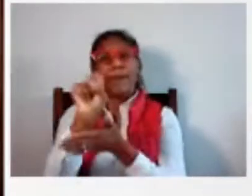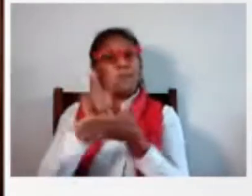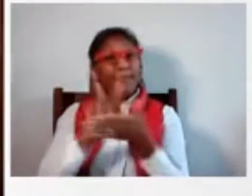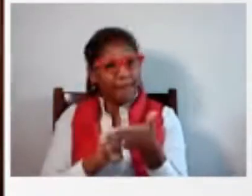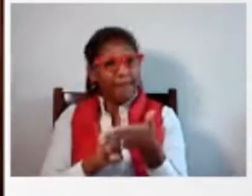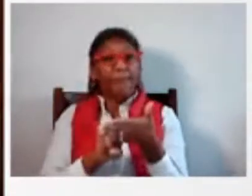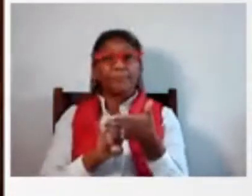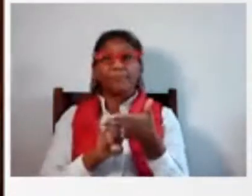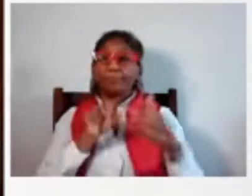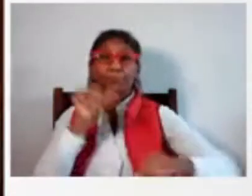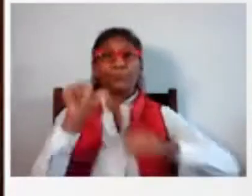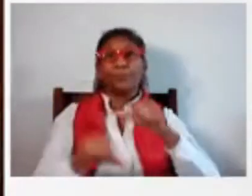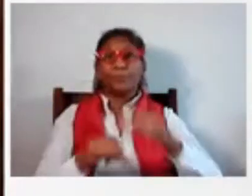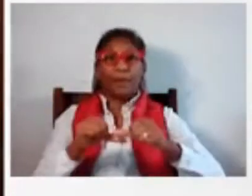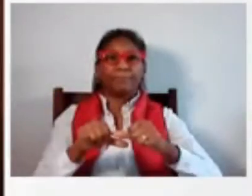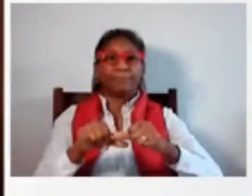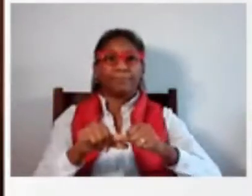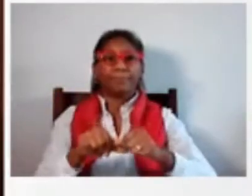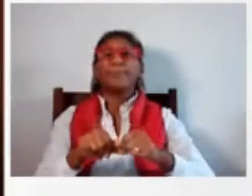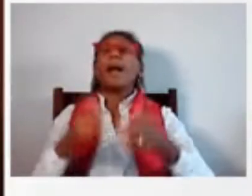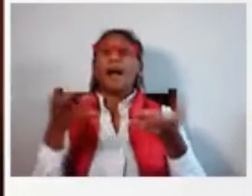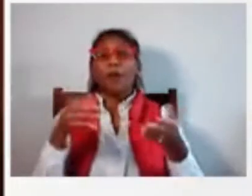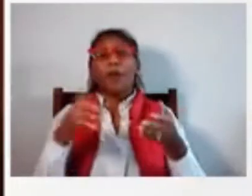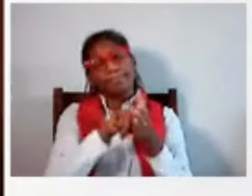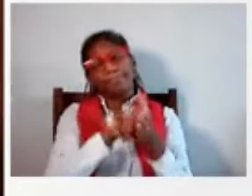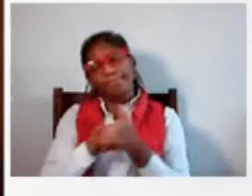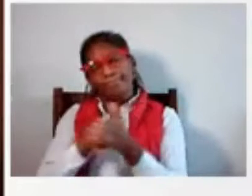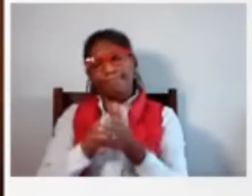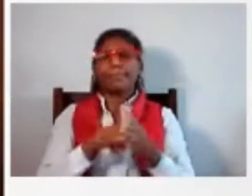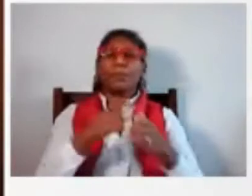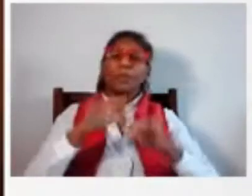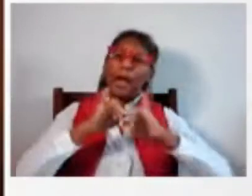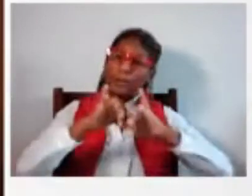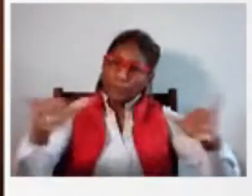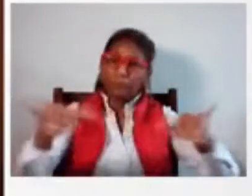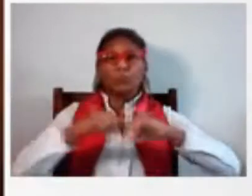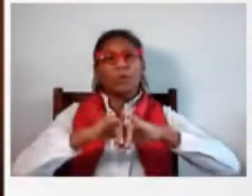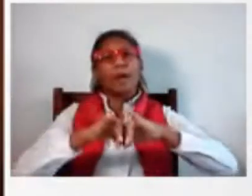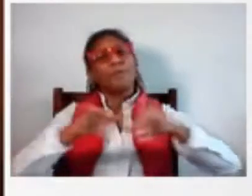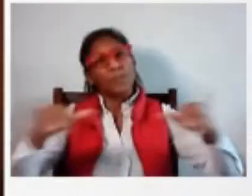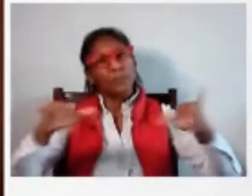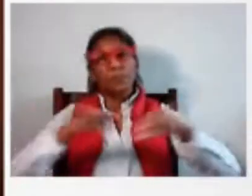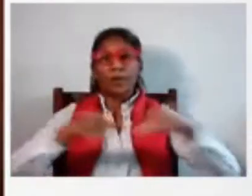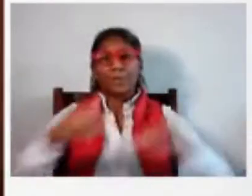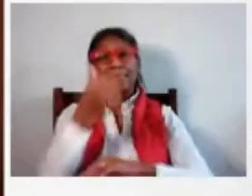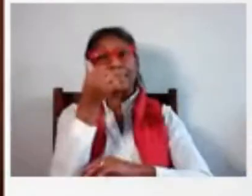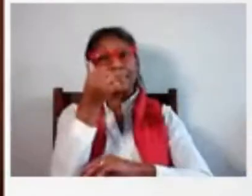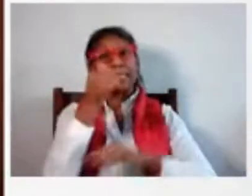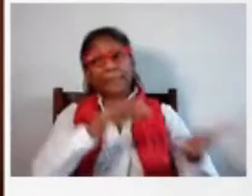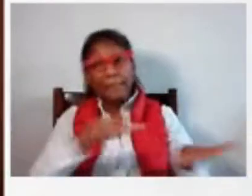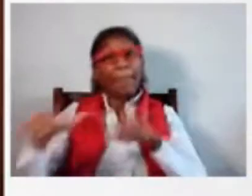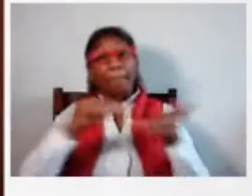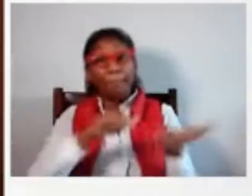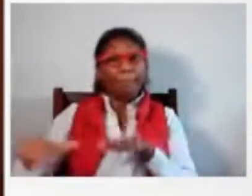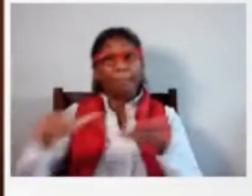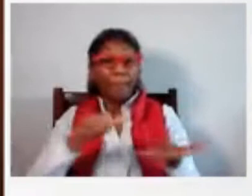aprimoramento deste modelo. Alguns desses aprimoramentos a gente foi anunciando ao longo, né, dessas últimas 6 semanas, em que a gente tem um modelo do